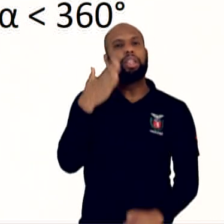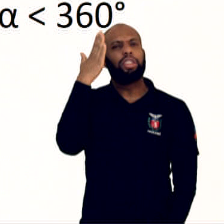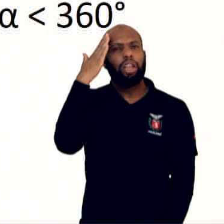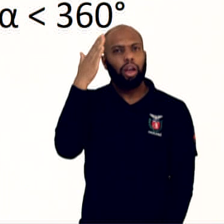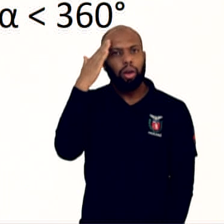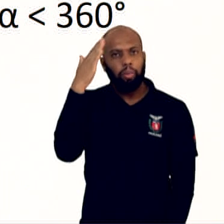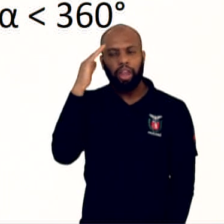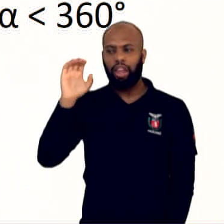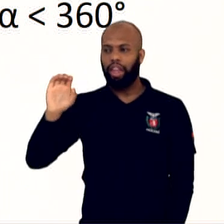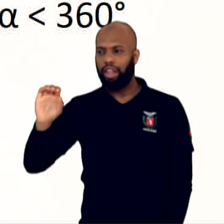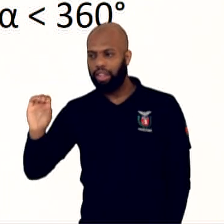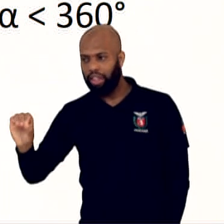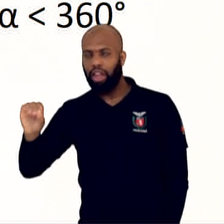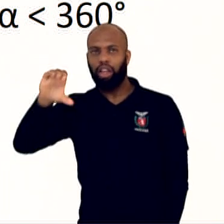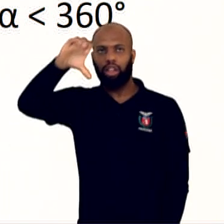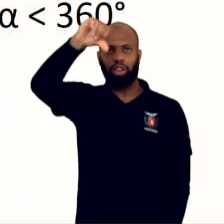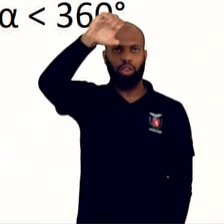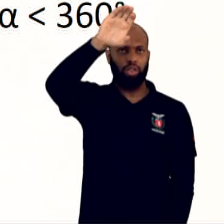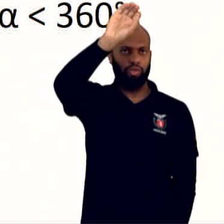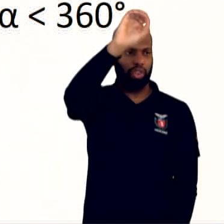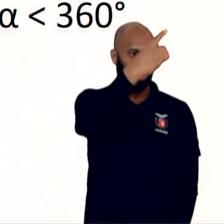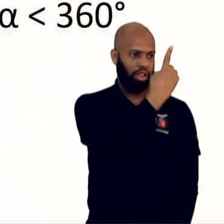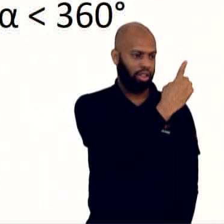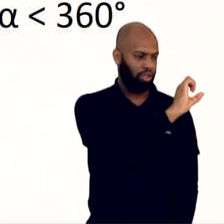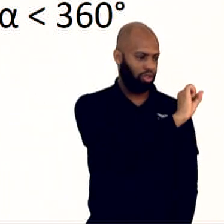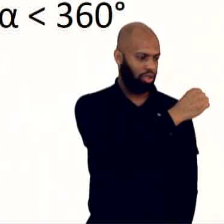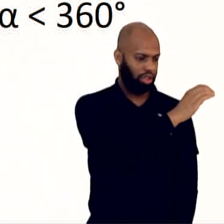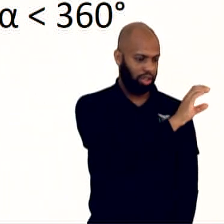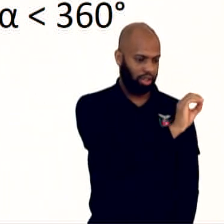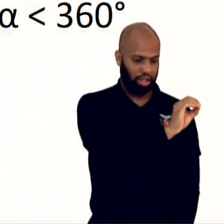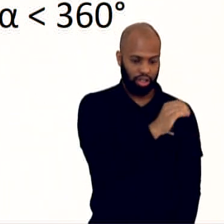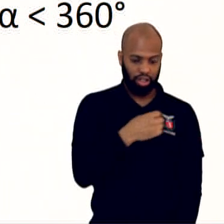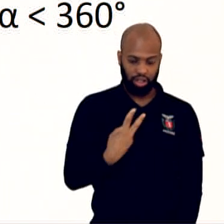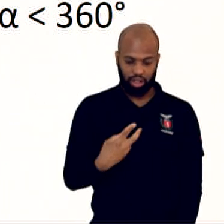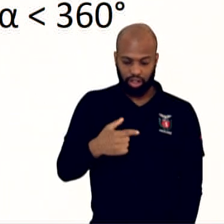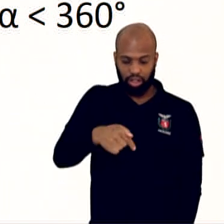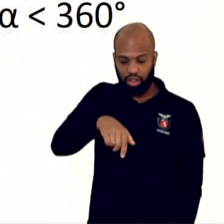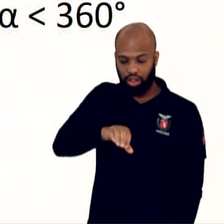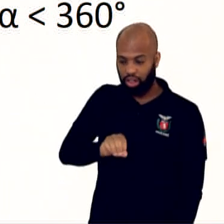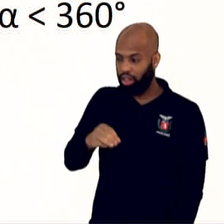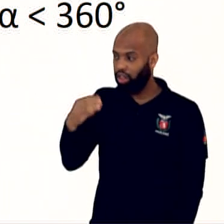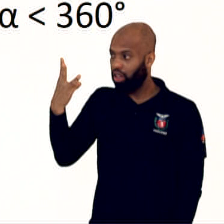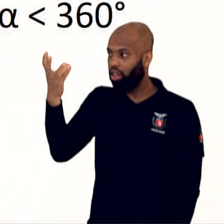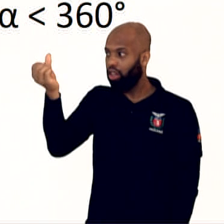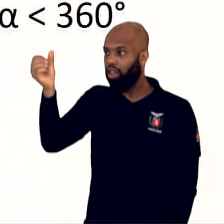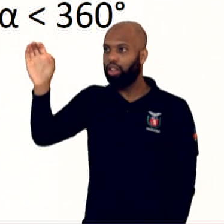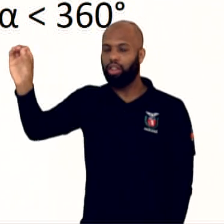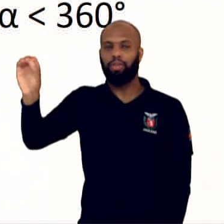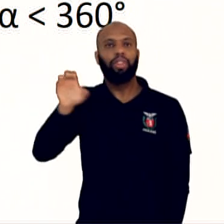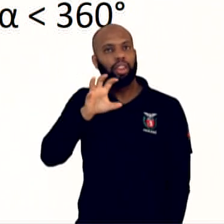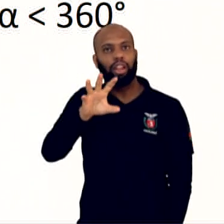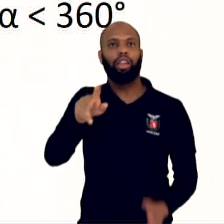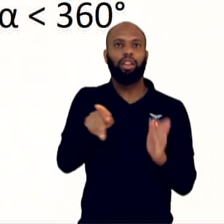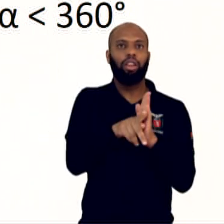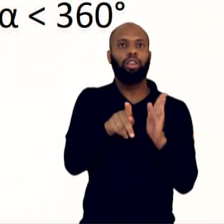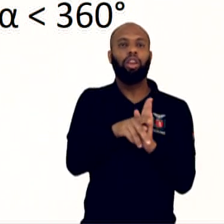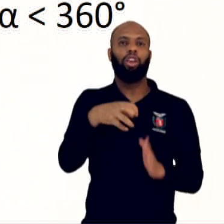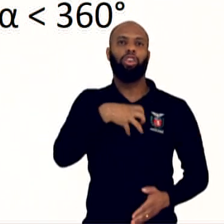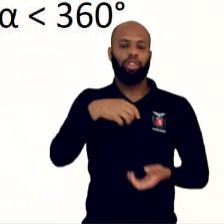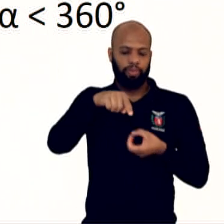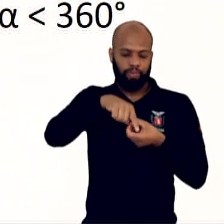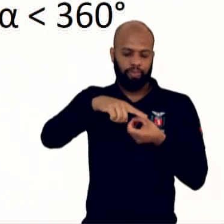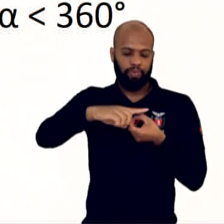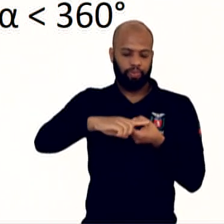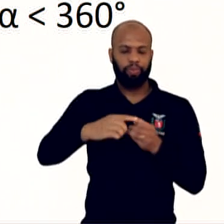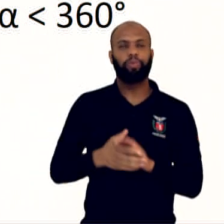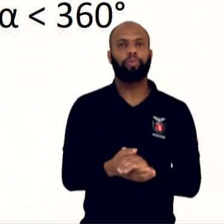conhecer essas informações, você precisa sempre lembrar que essa é a constituição da circunferência trigonométrica.